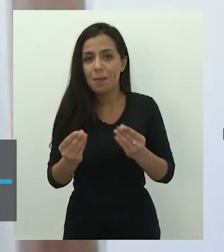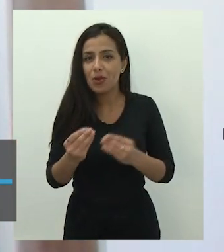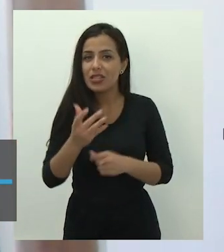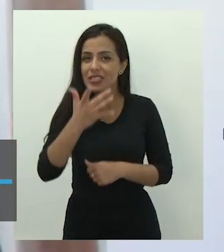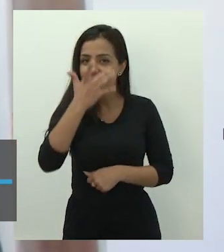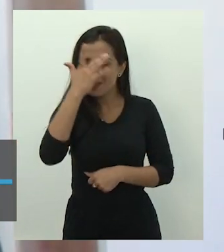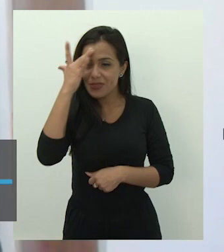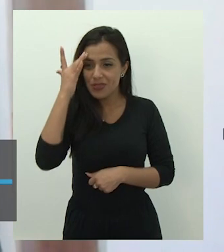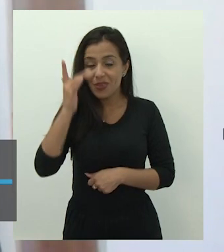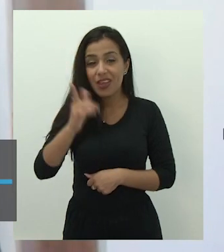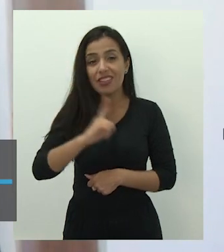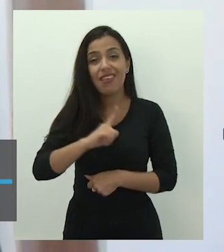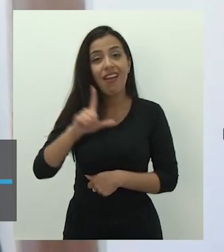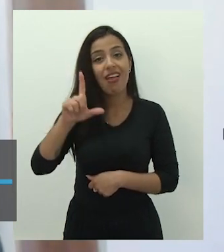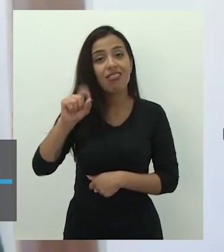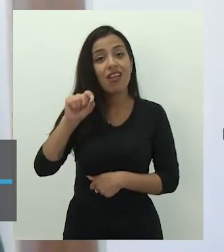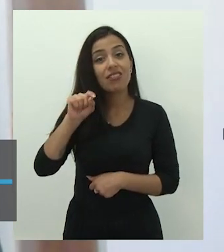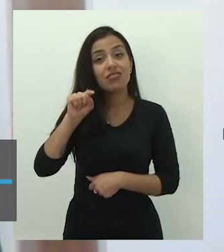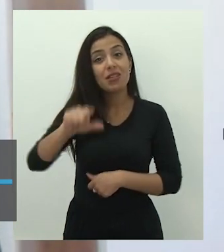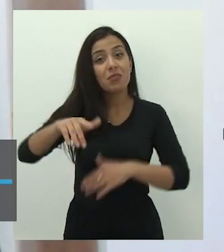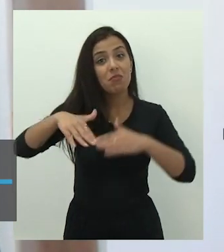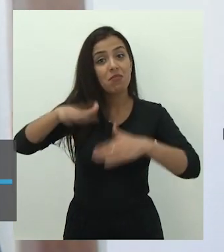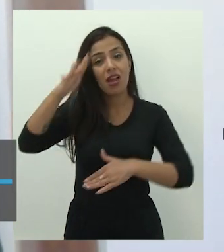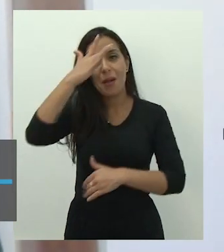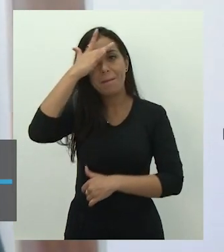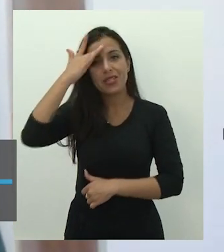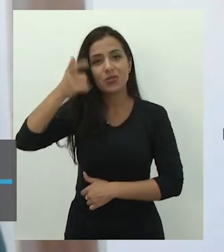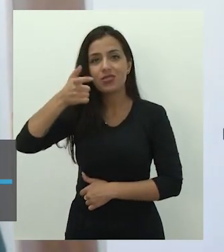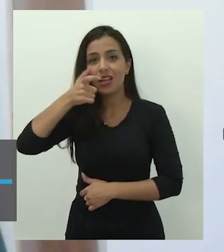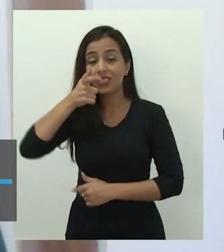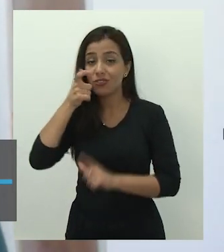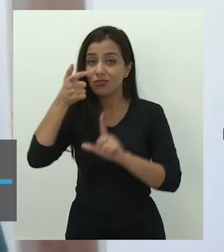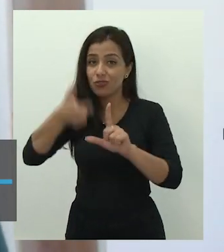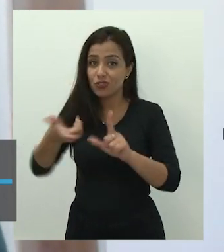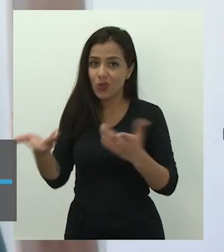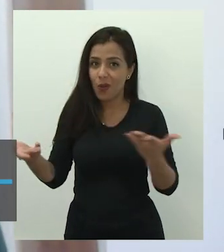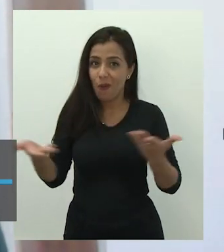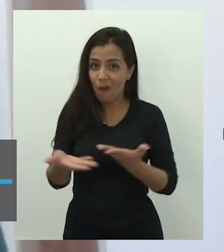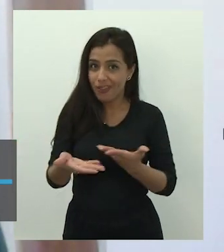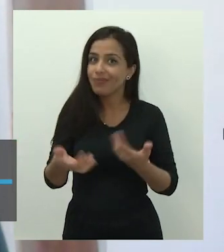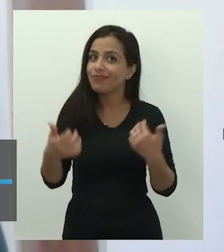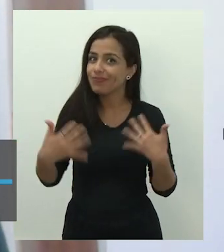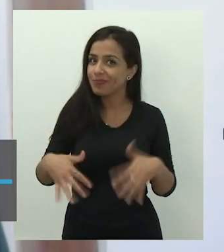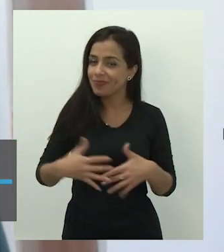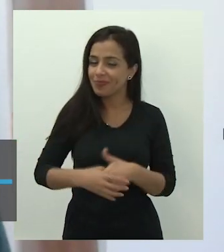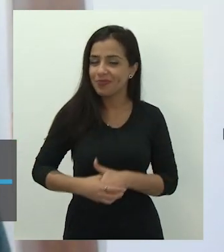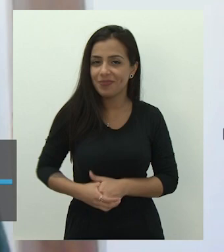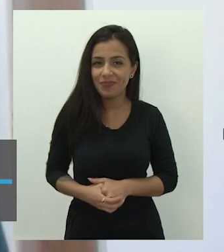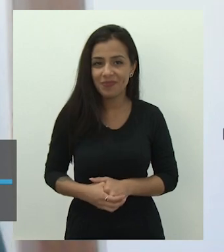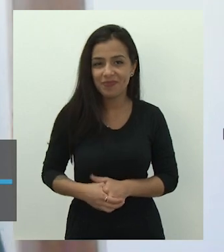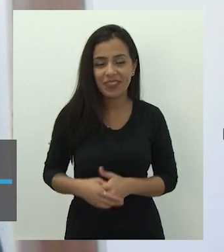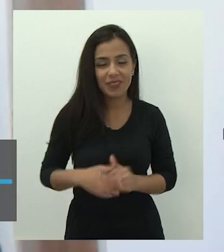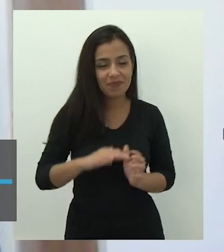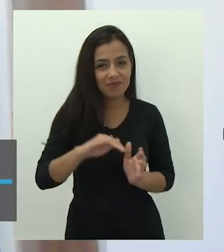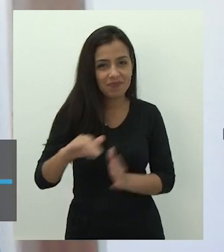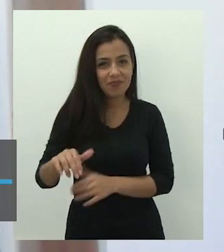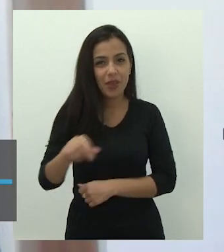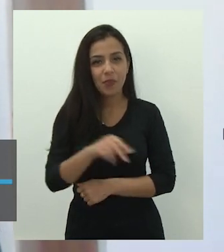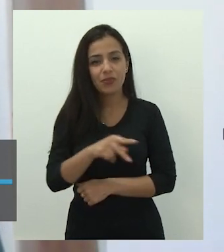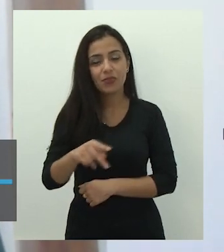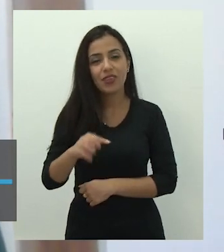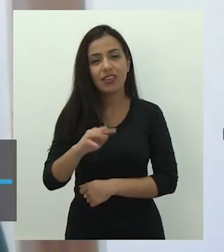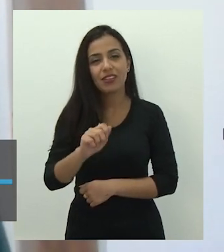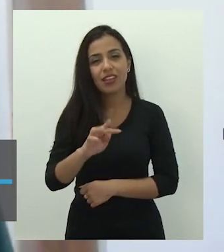gente tem mais de 10 mil pessoas vindo essa TPC. Então, vamos lá. Professora Tatiane